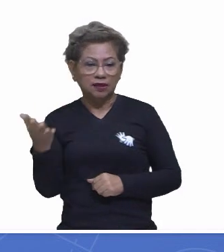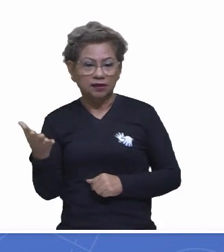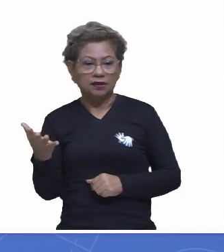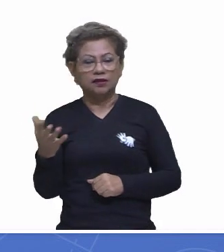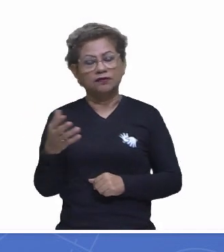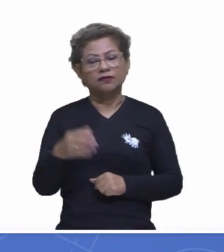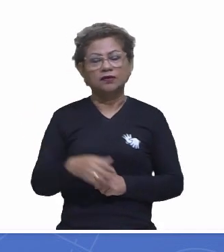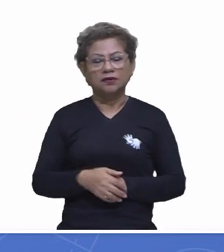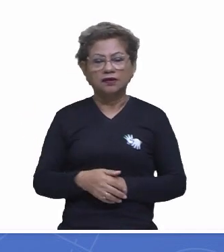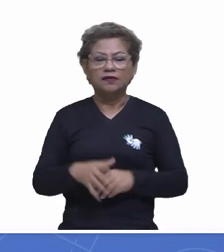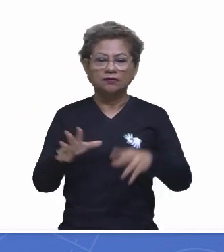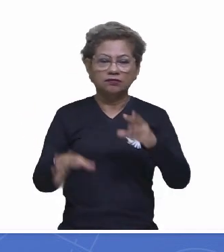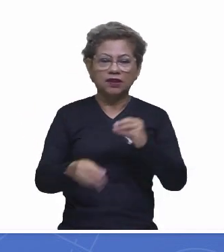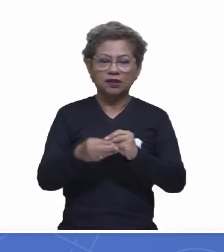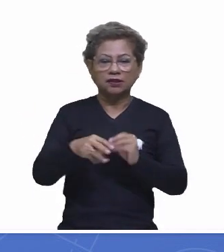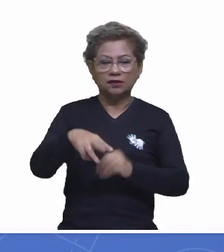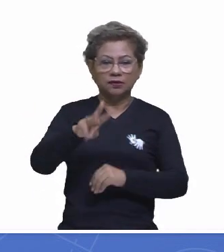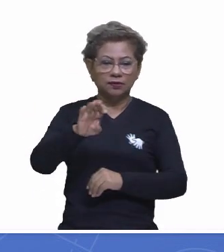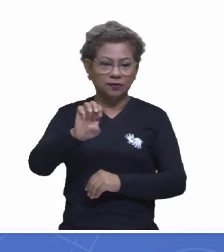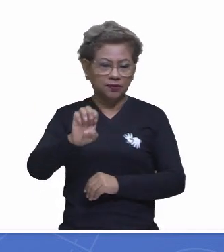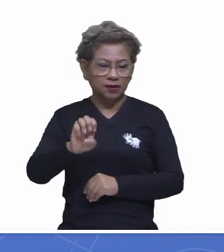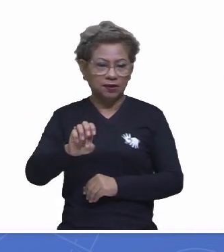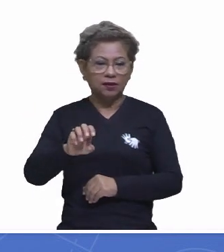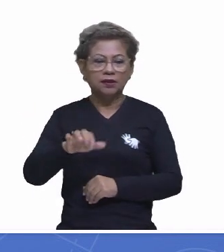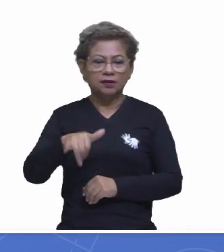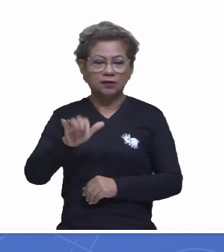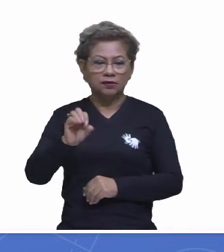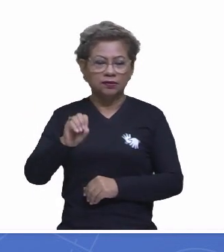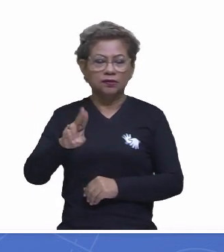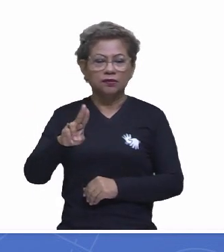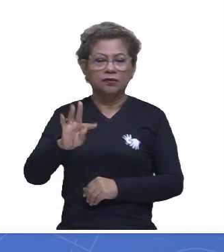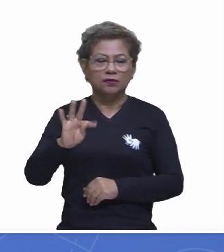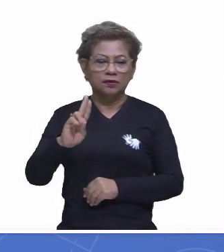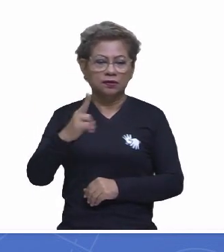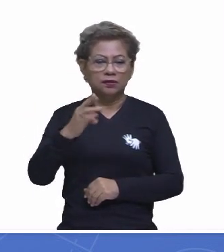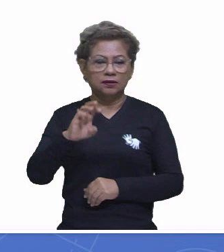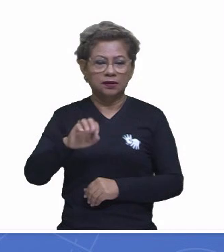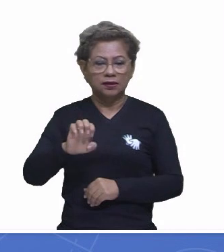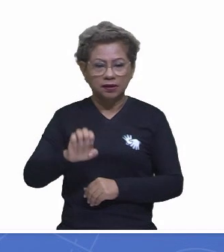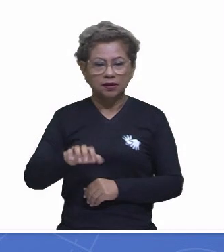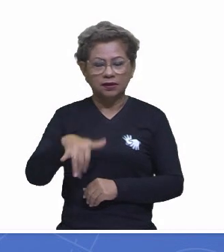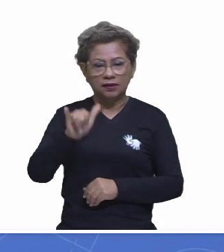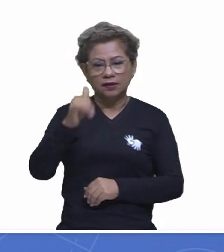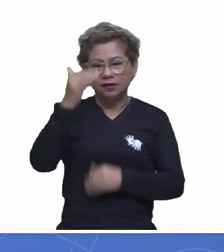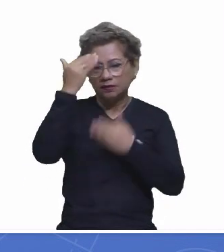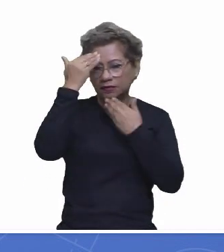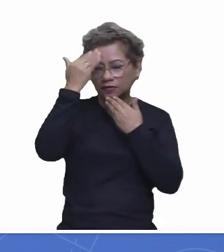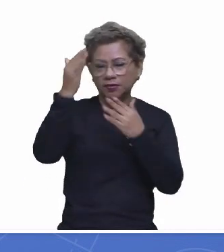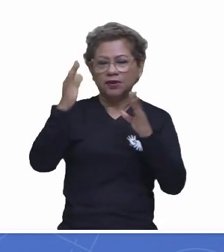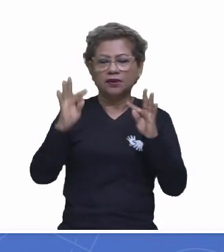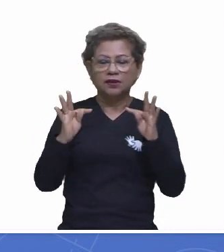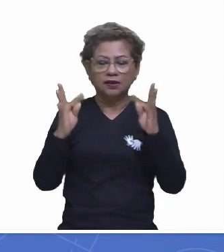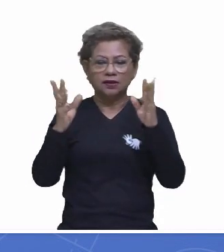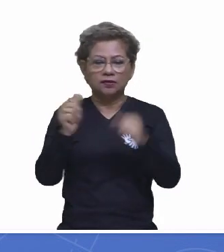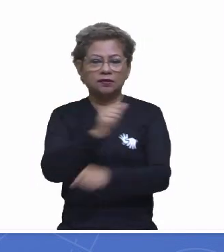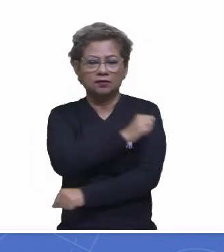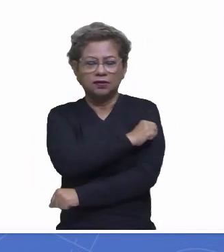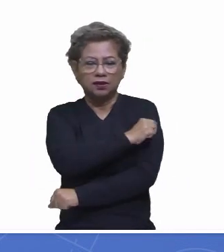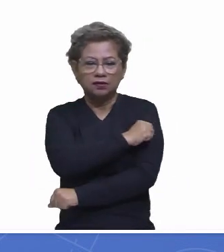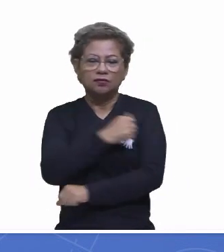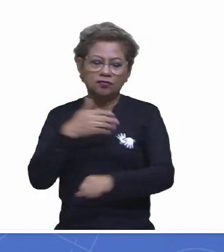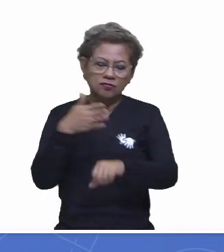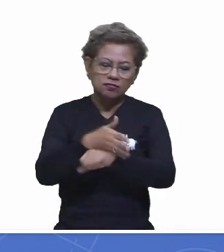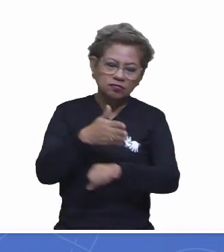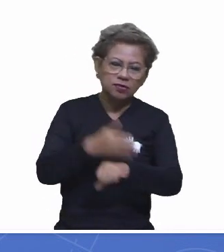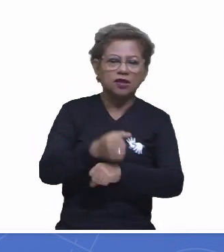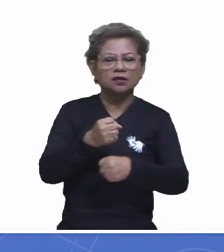you, they e palavras, né, equivalentes. Tá certo, gente? Então, agradeço aí a participação de todos os alunos